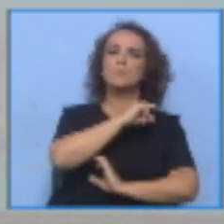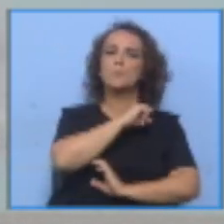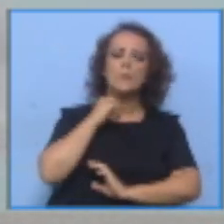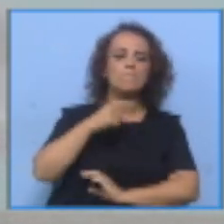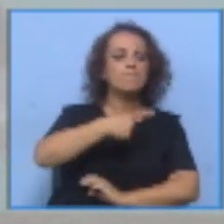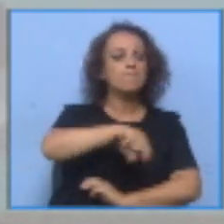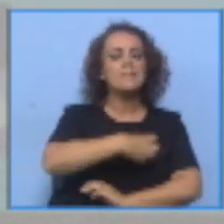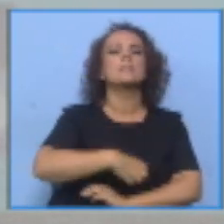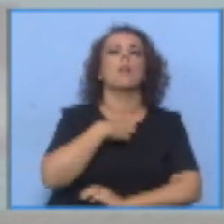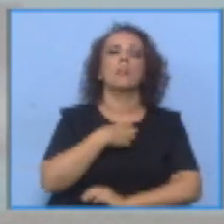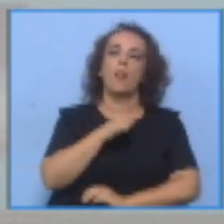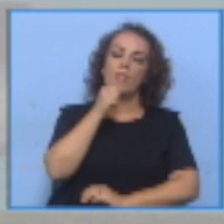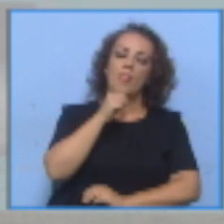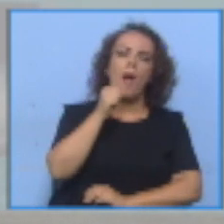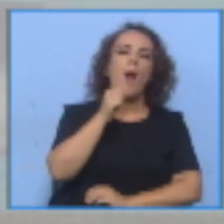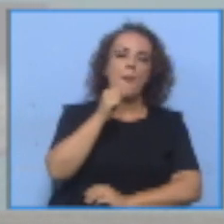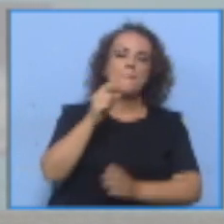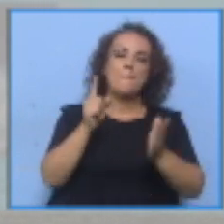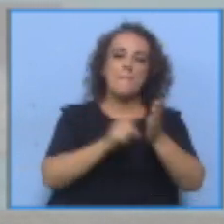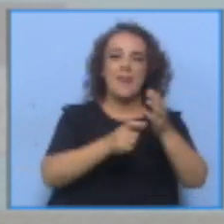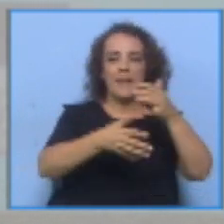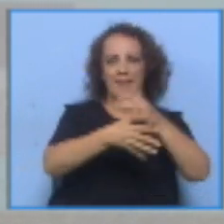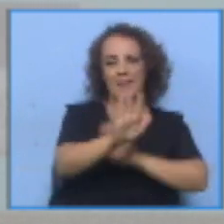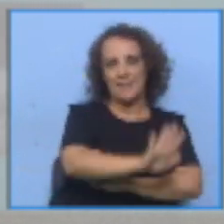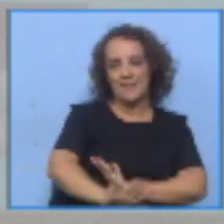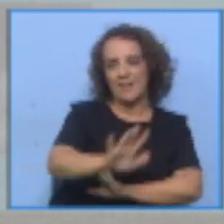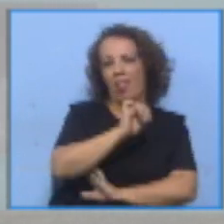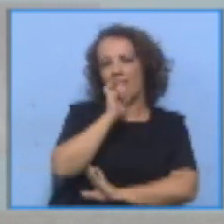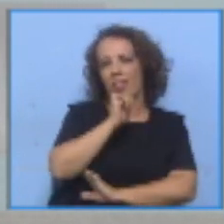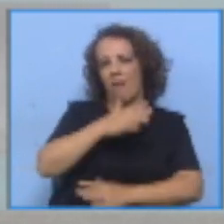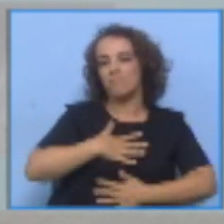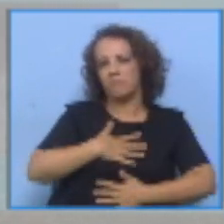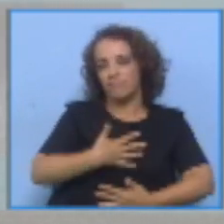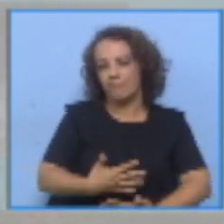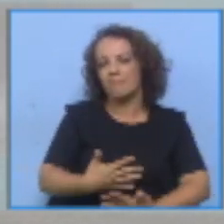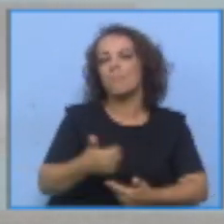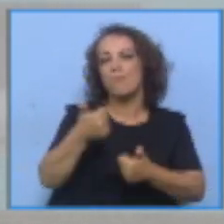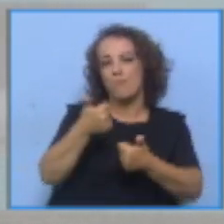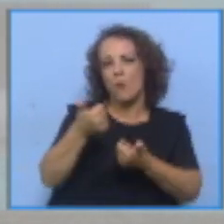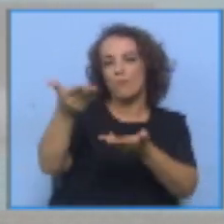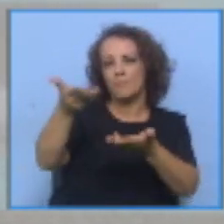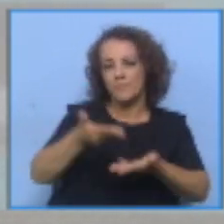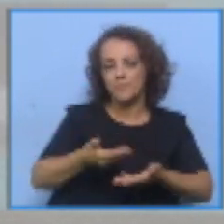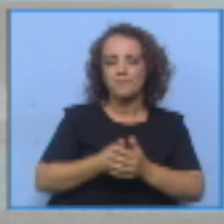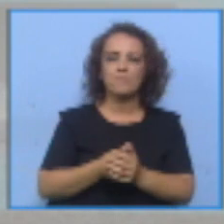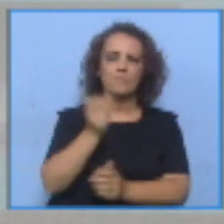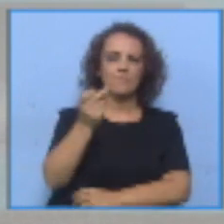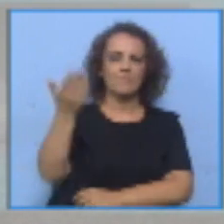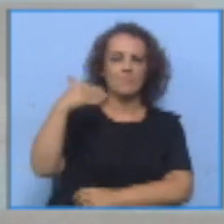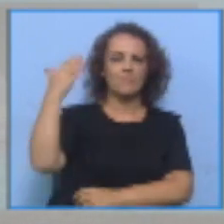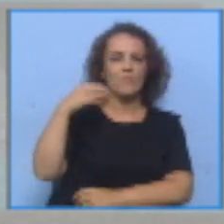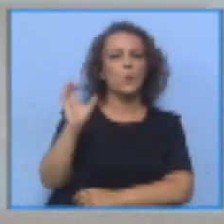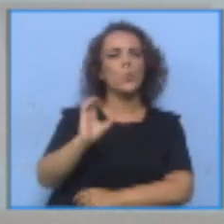características, em geral, do povo da América Latina, mas os indígenas também. Eu lembro-me que quando estive na Colômbia há uns anos,